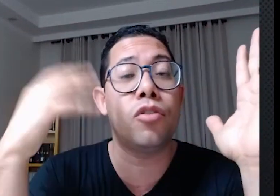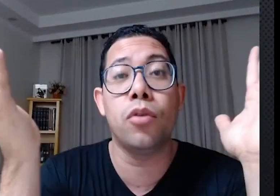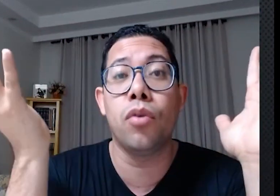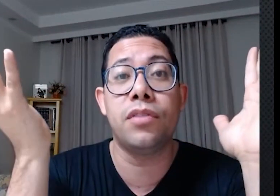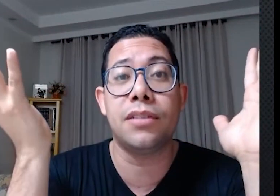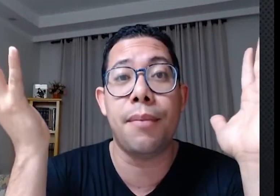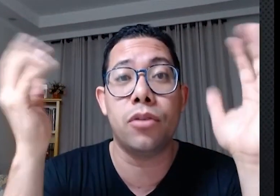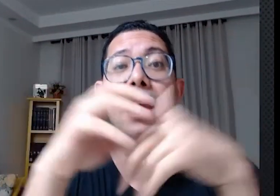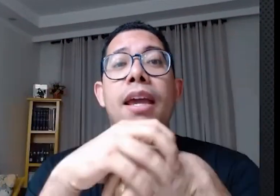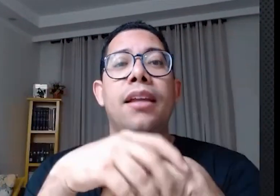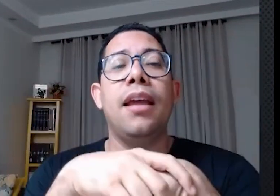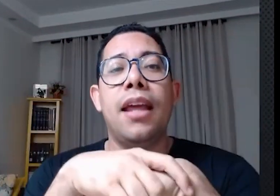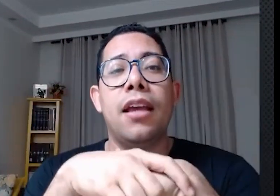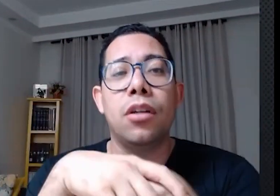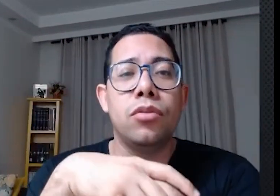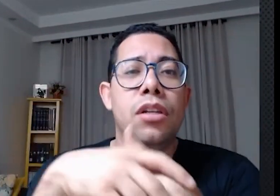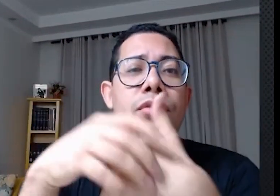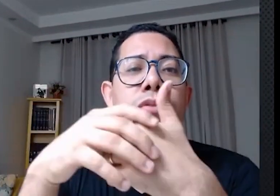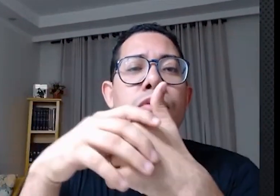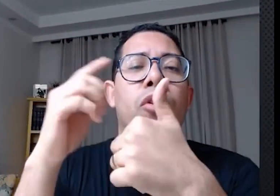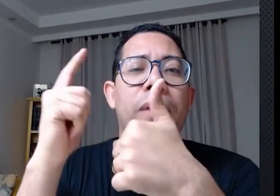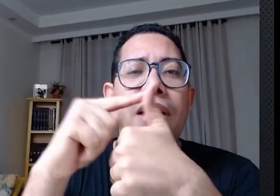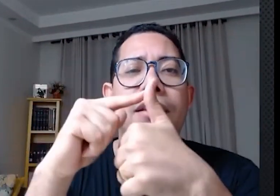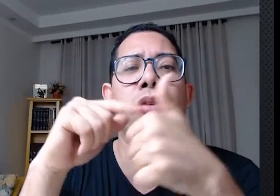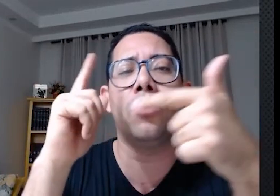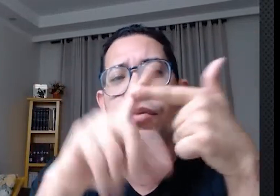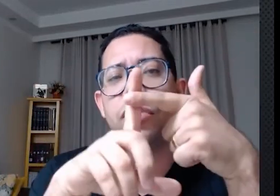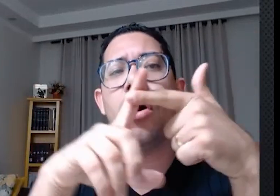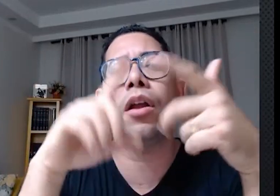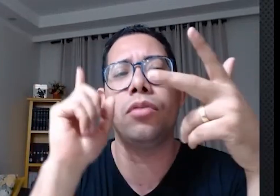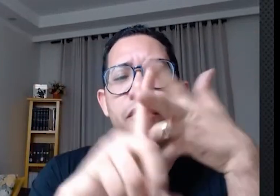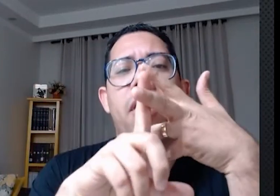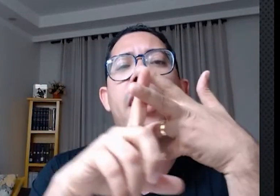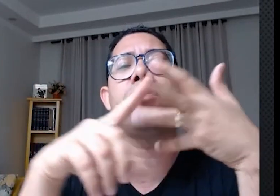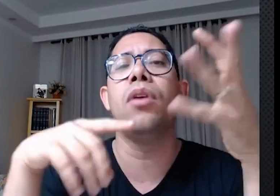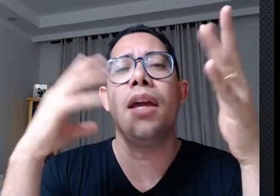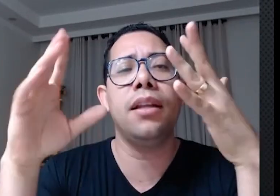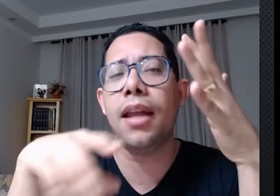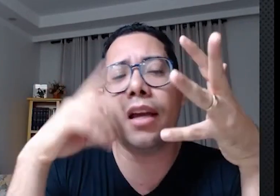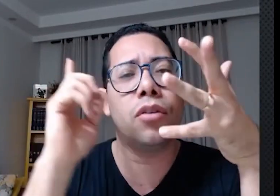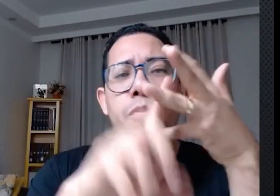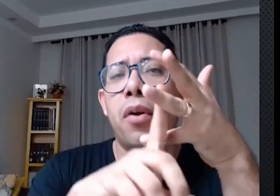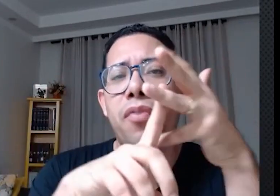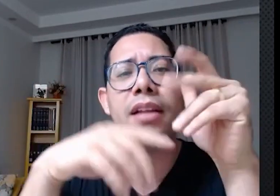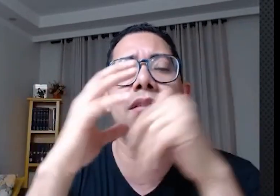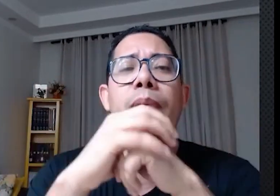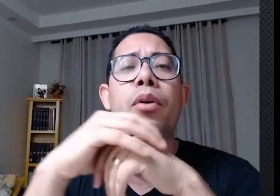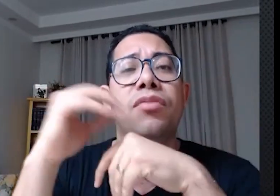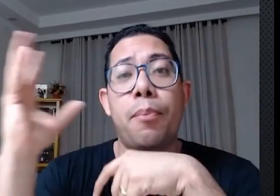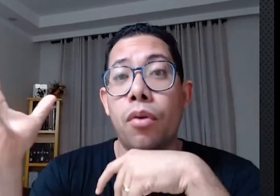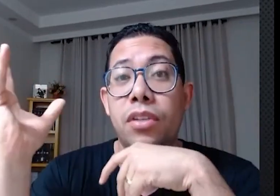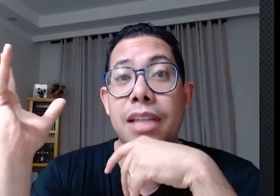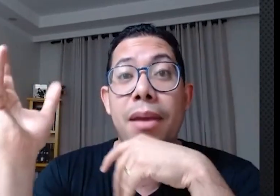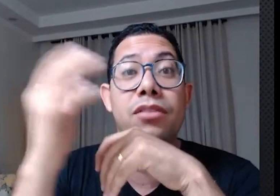resumão do Novo Testamento, entender a questão dos livros do Pentateuco, livros históricos, livro poético, entender a questão dos profetas,